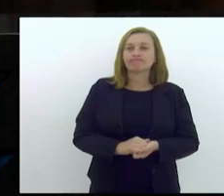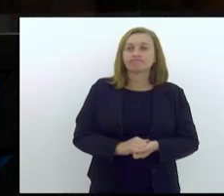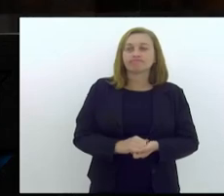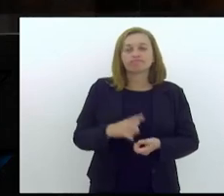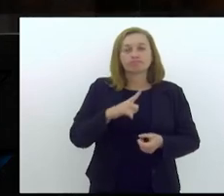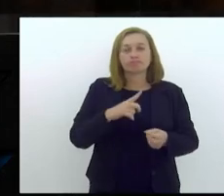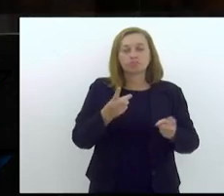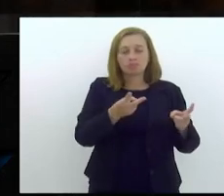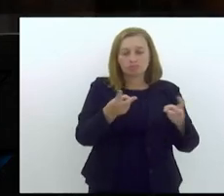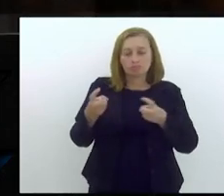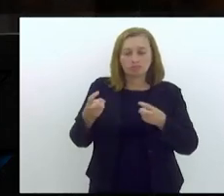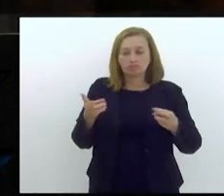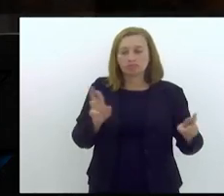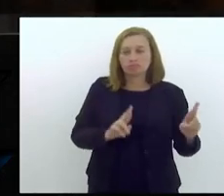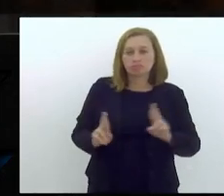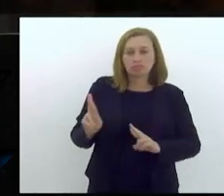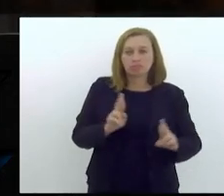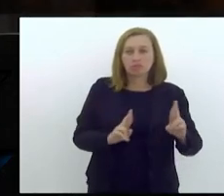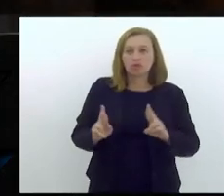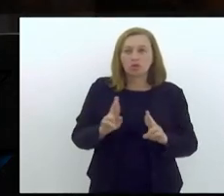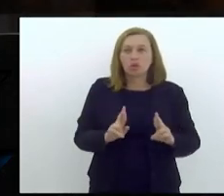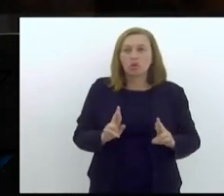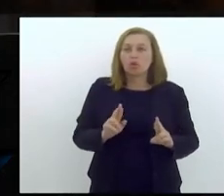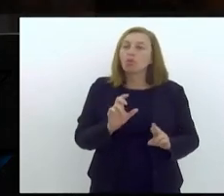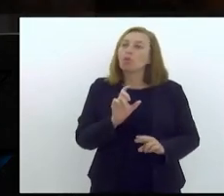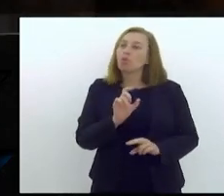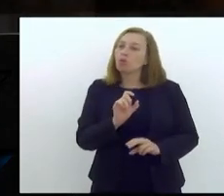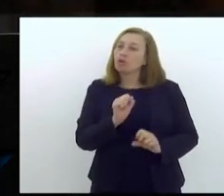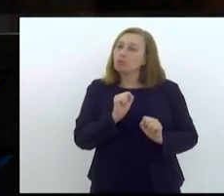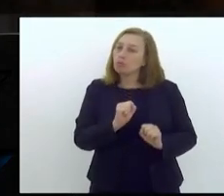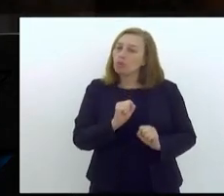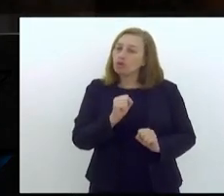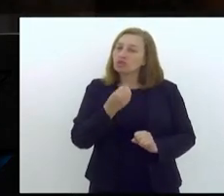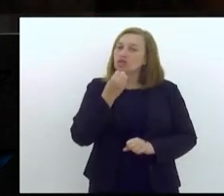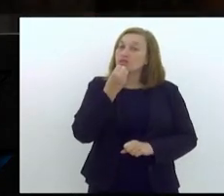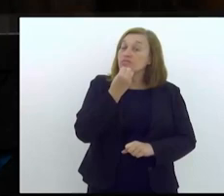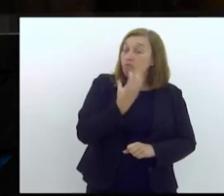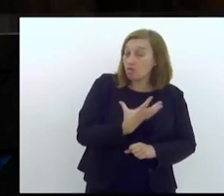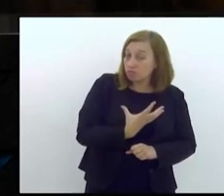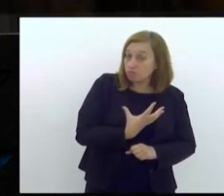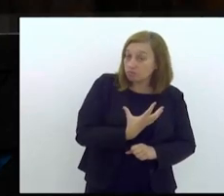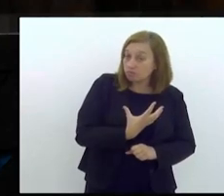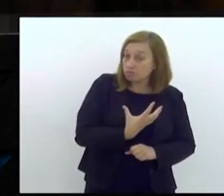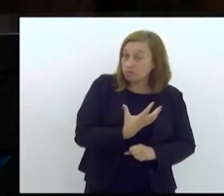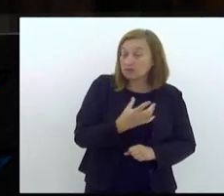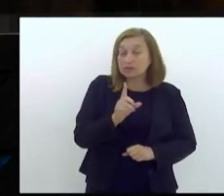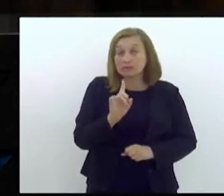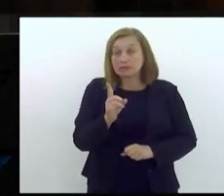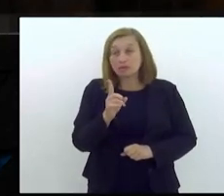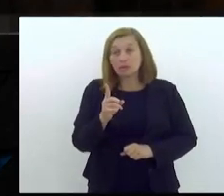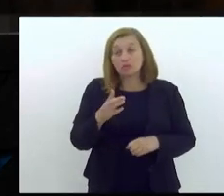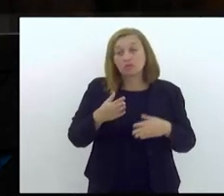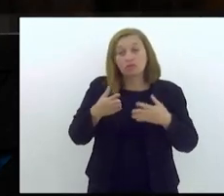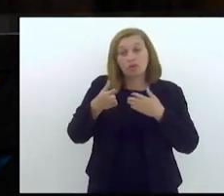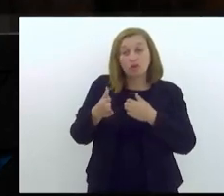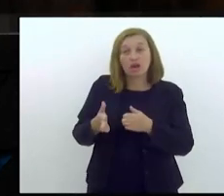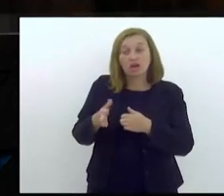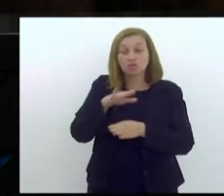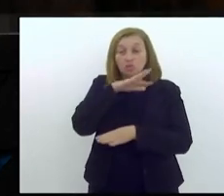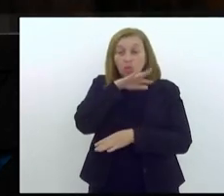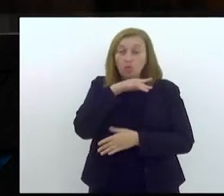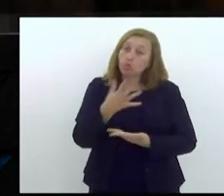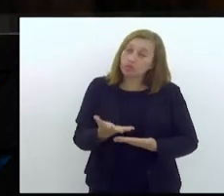nessas relações o que pode ter de saldo positivo e não nos apequenarmos